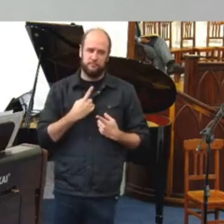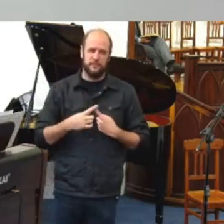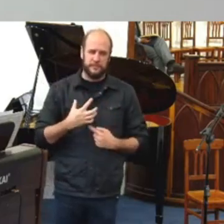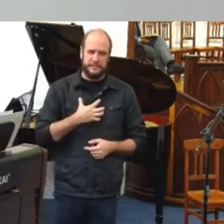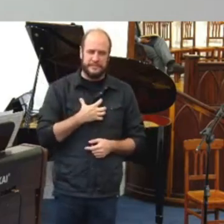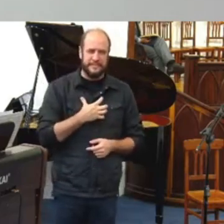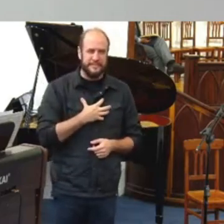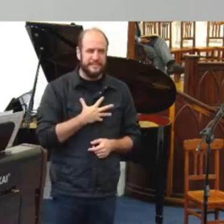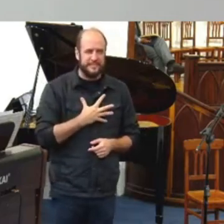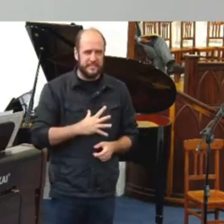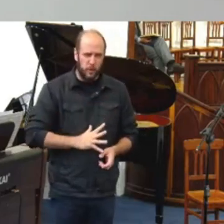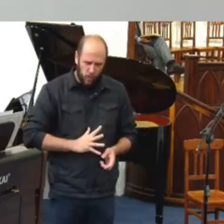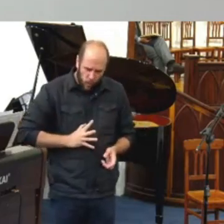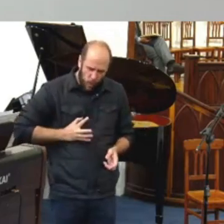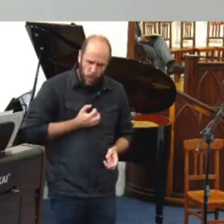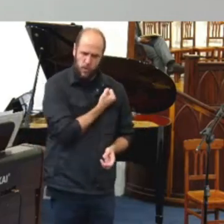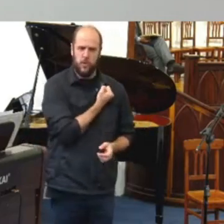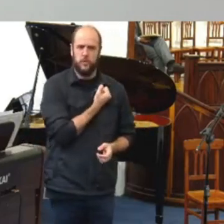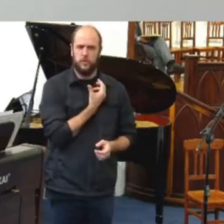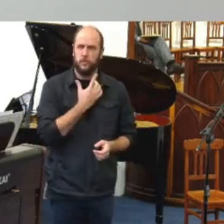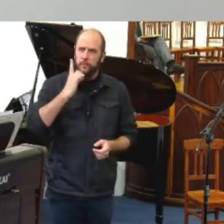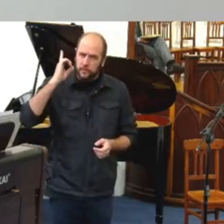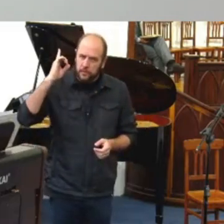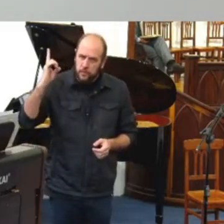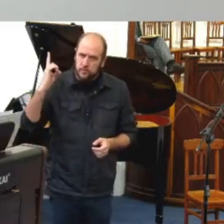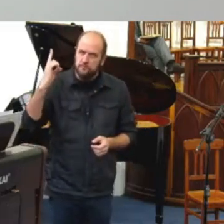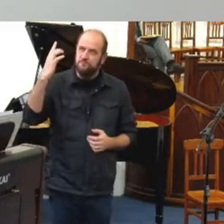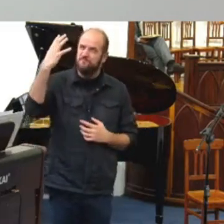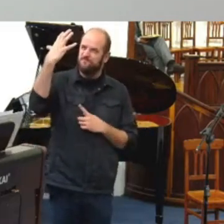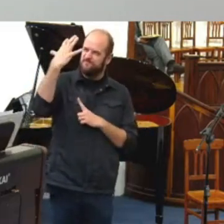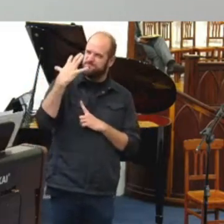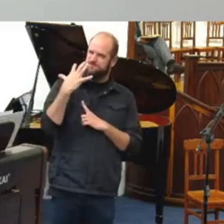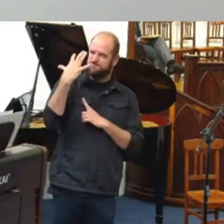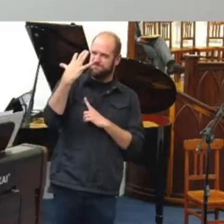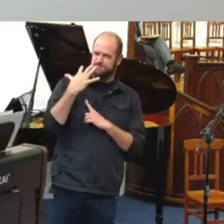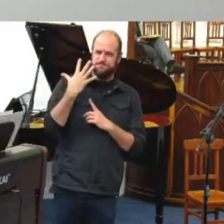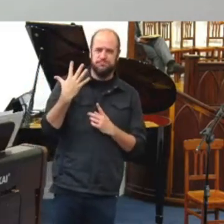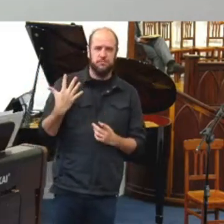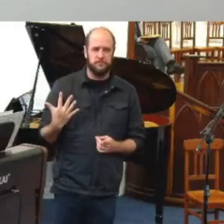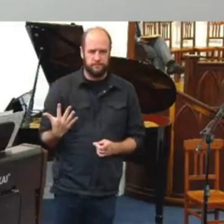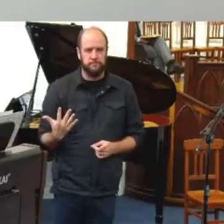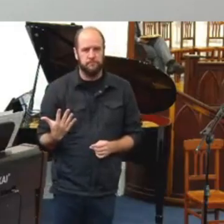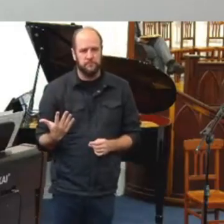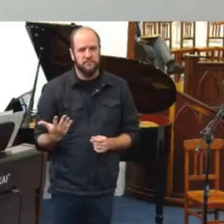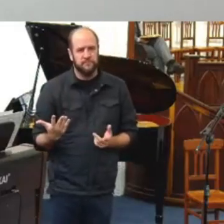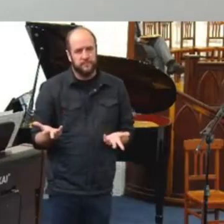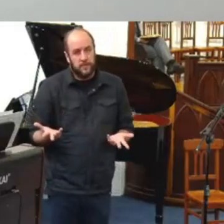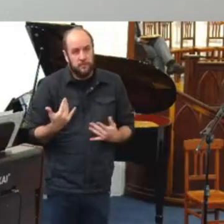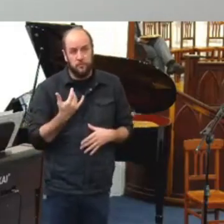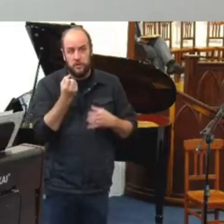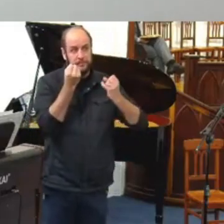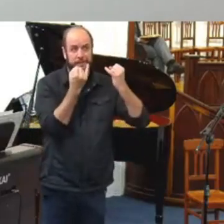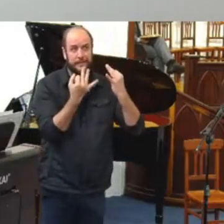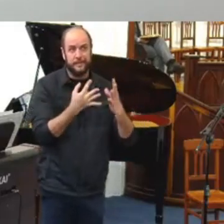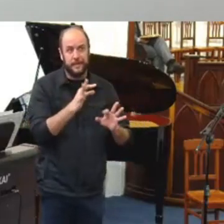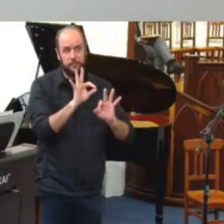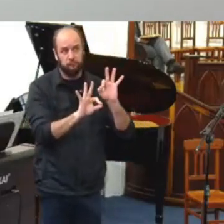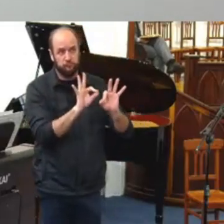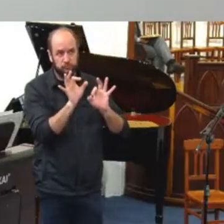sente que a ira e o furor de Deus estavam sobre ele. Mesmo sem descrever a